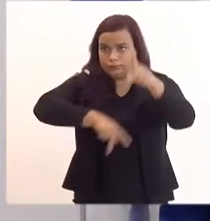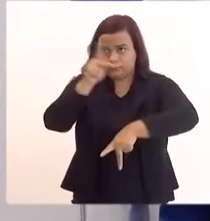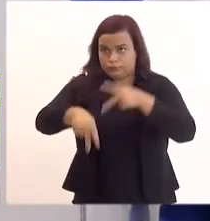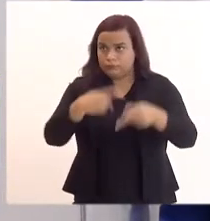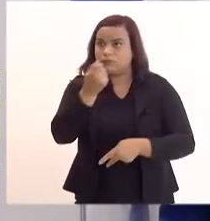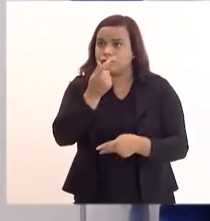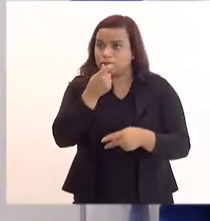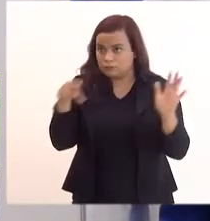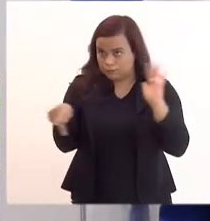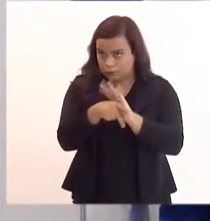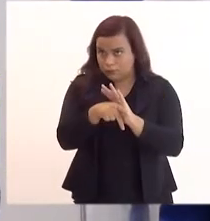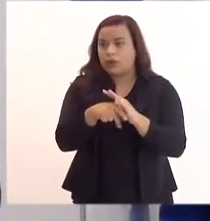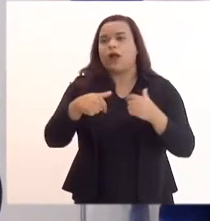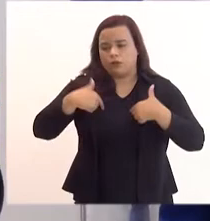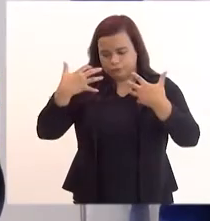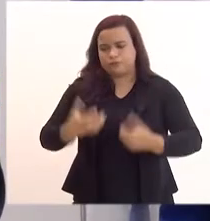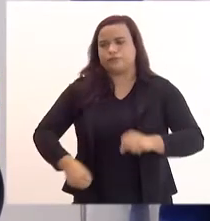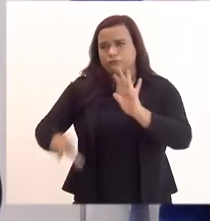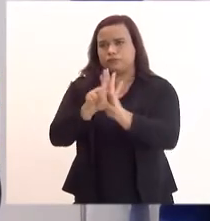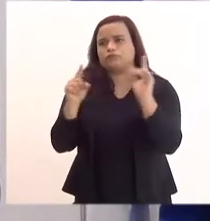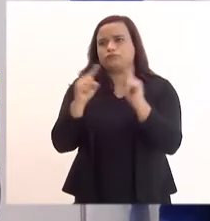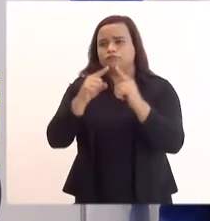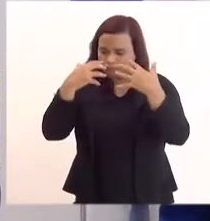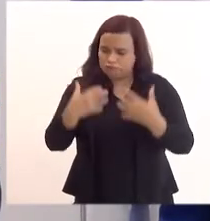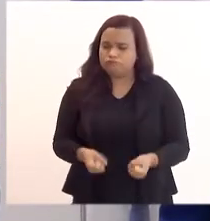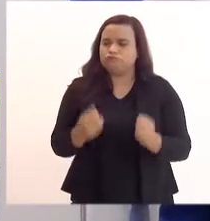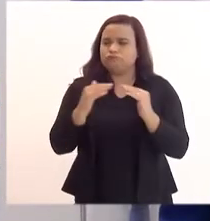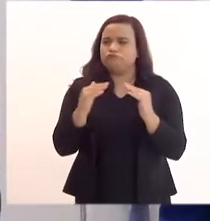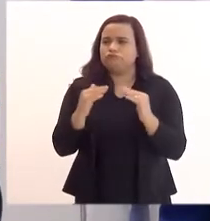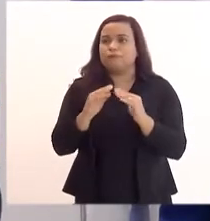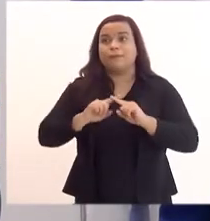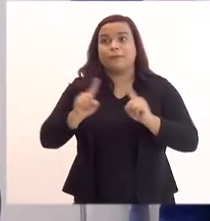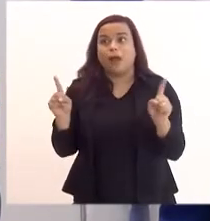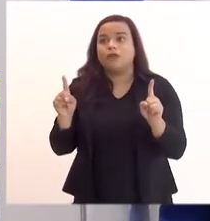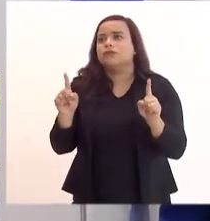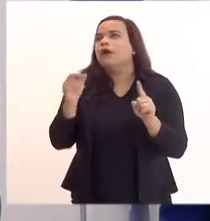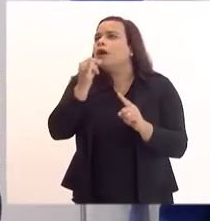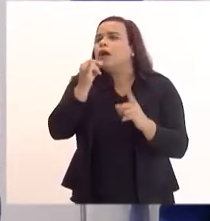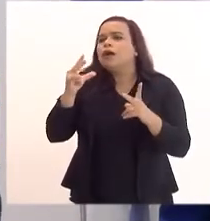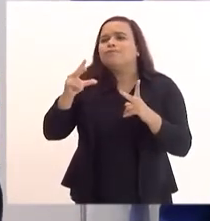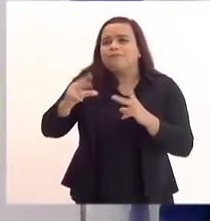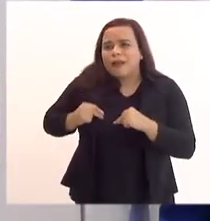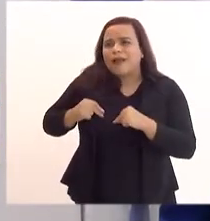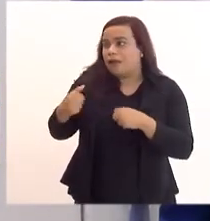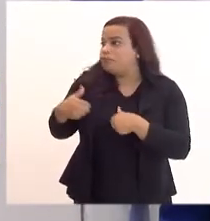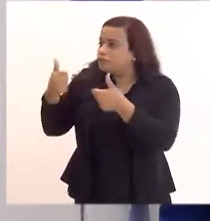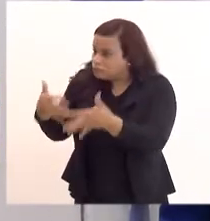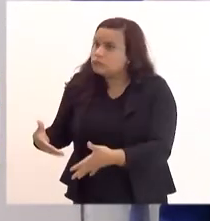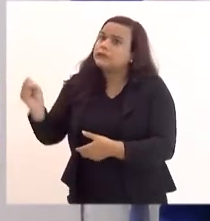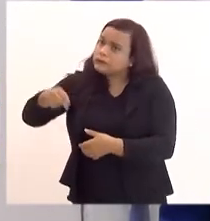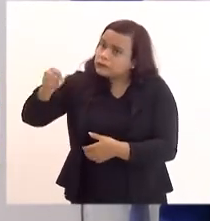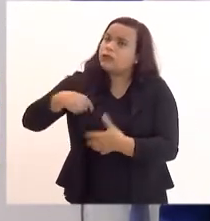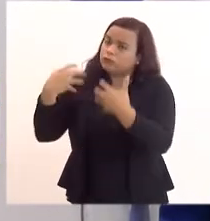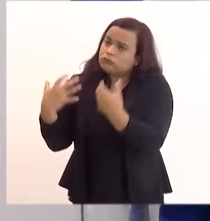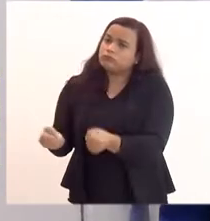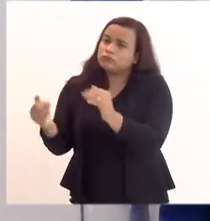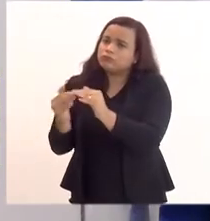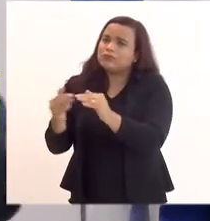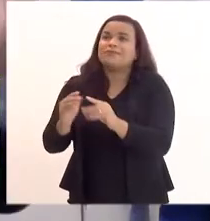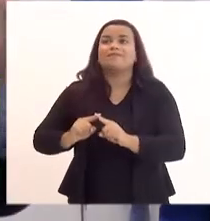eu votarei pela legalidade. No mérito, eu não tenho nenhum problema em dizer que sou favorável, mas eu continuo dizendo